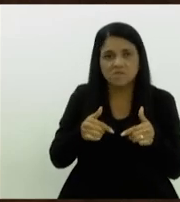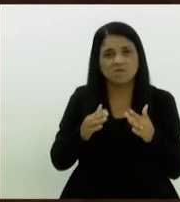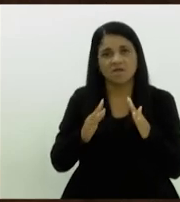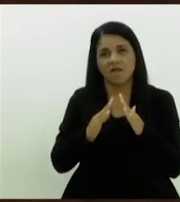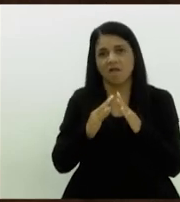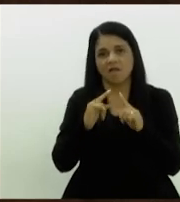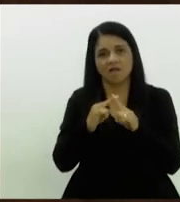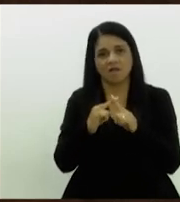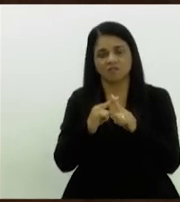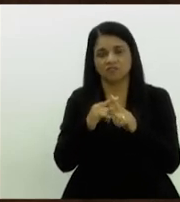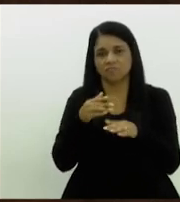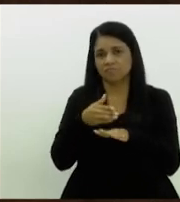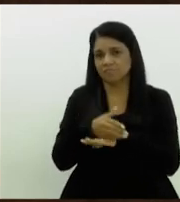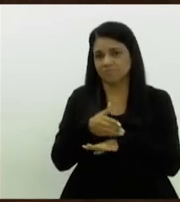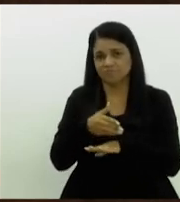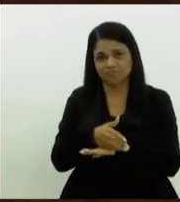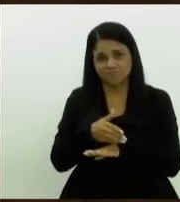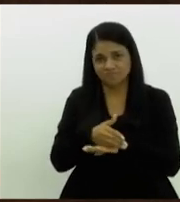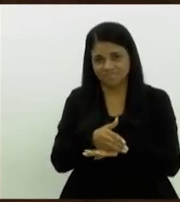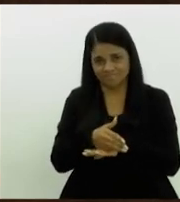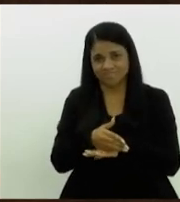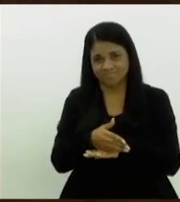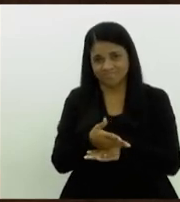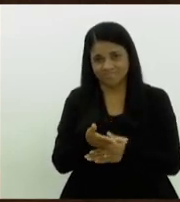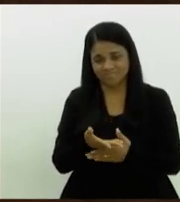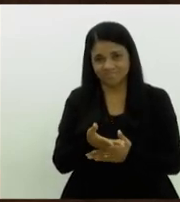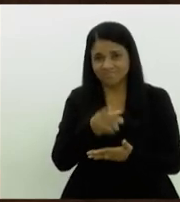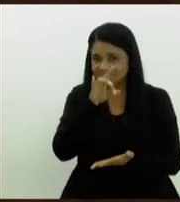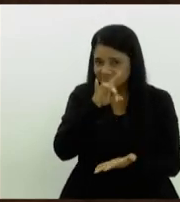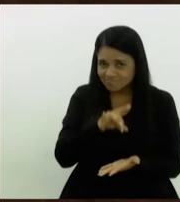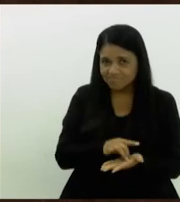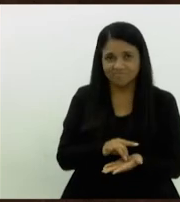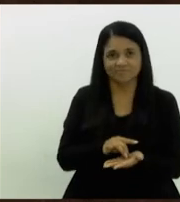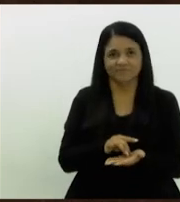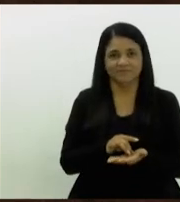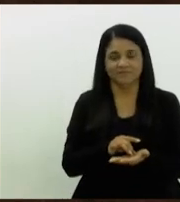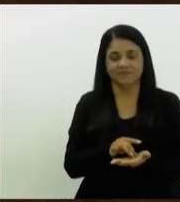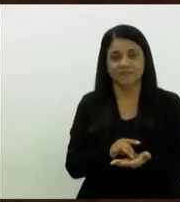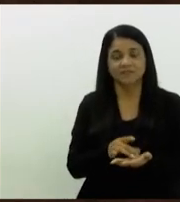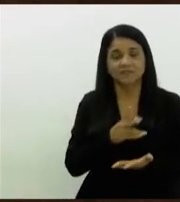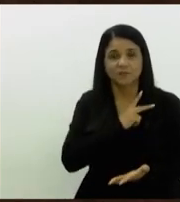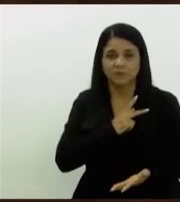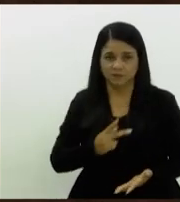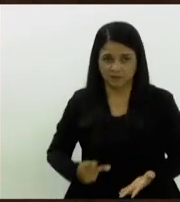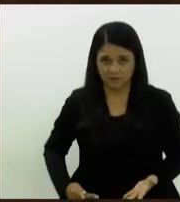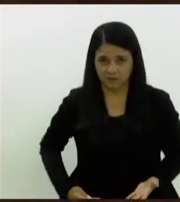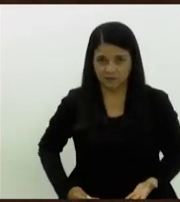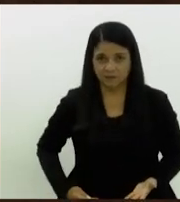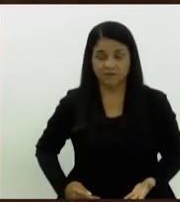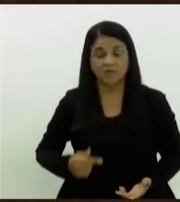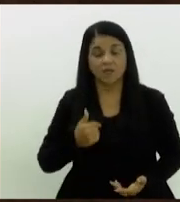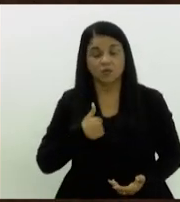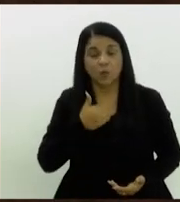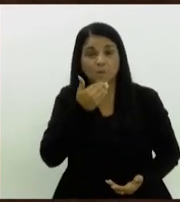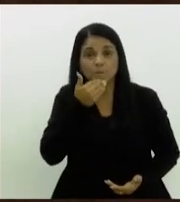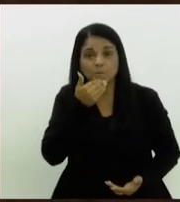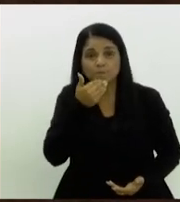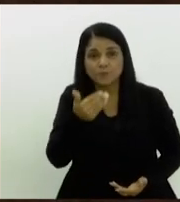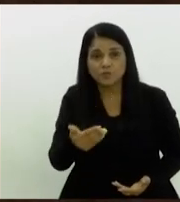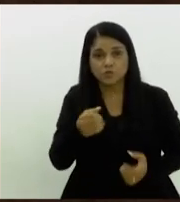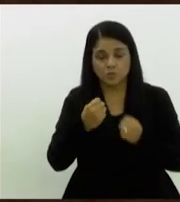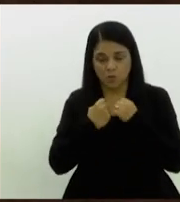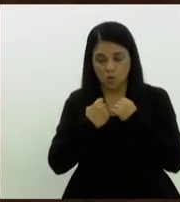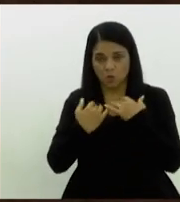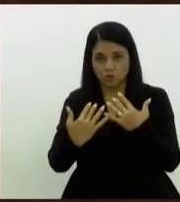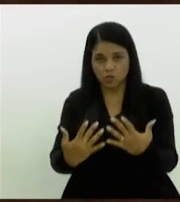de forma legítima e necessária. Então, senhora presidente, eu estou pedindo aqui uma